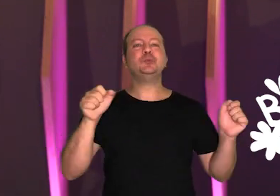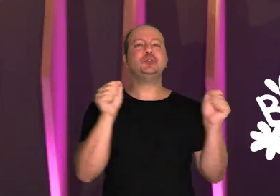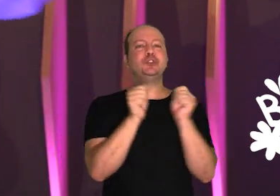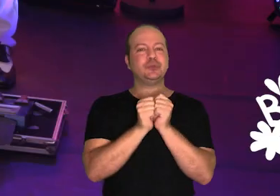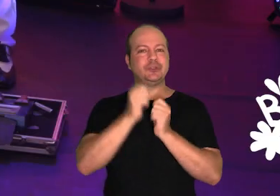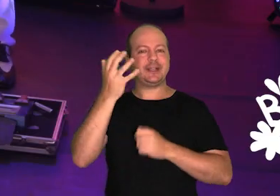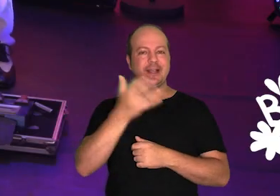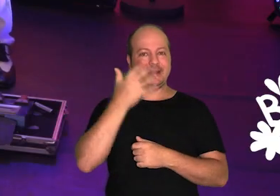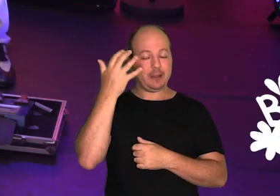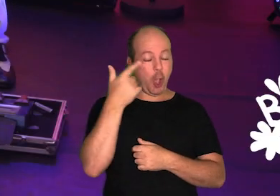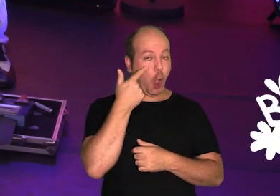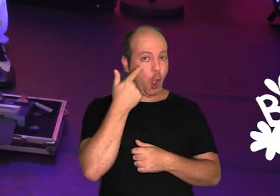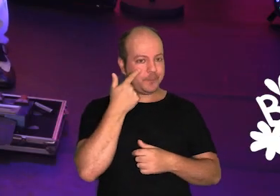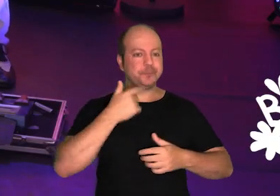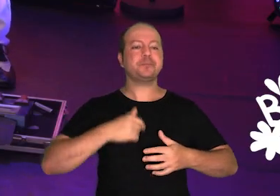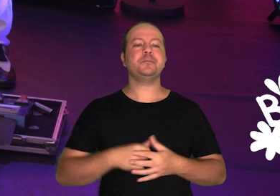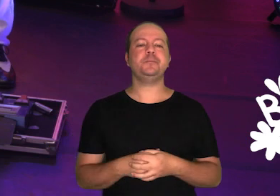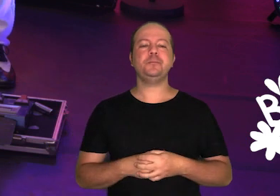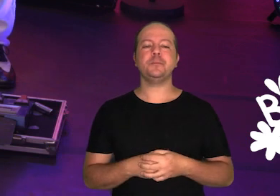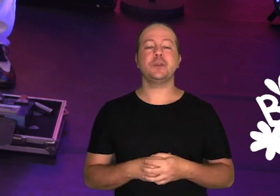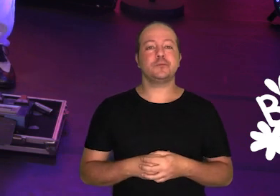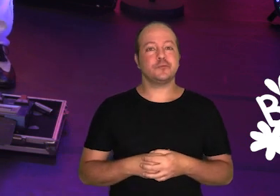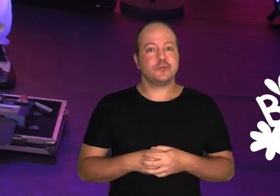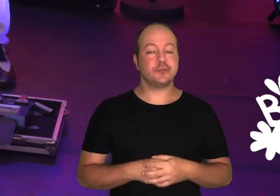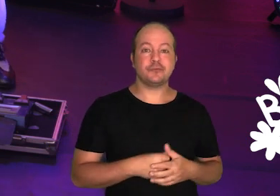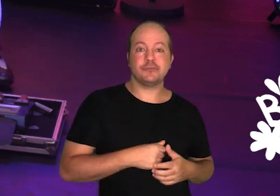a gente, ó, a capela, ó. Faz um...